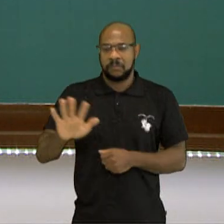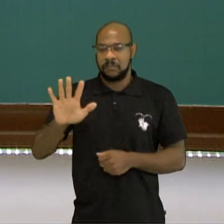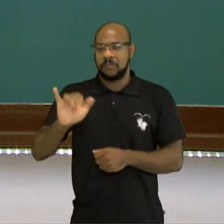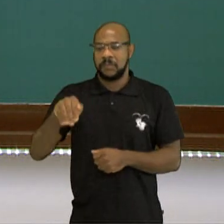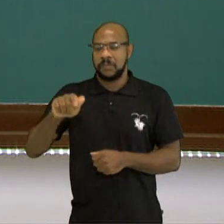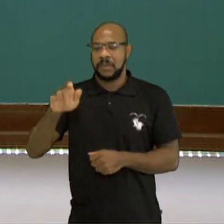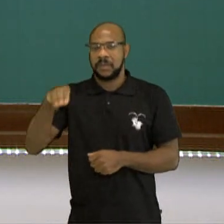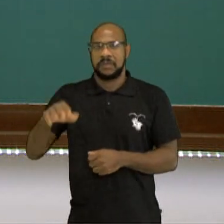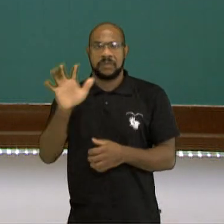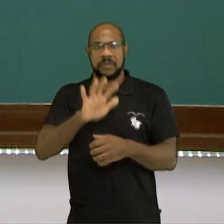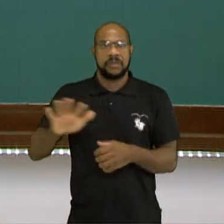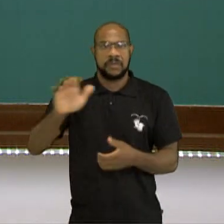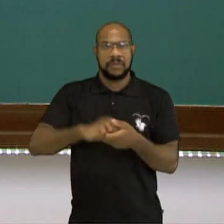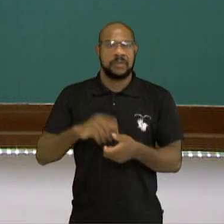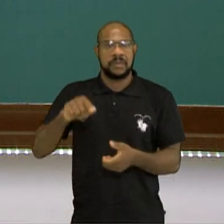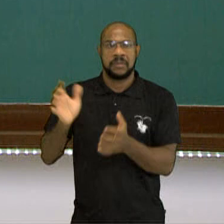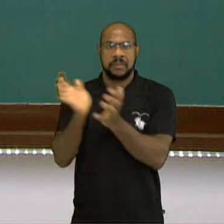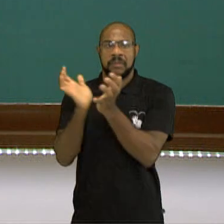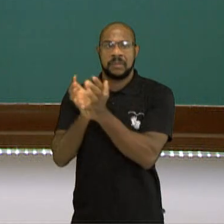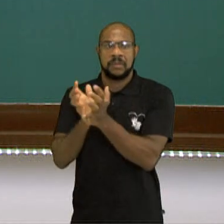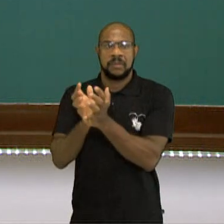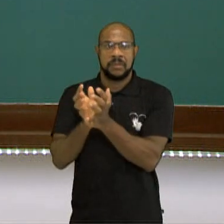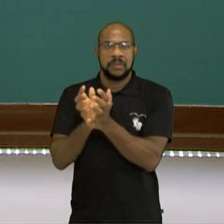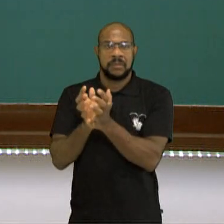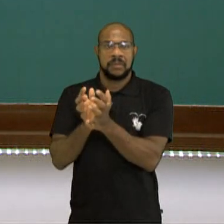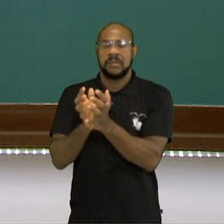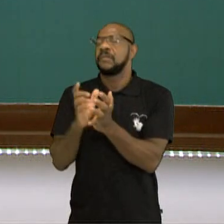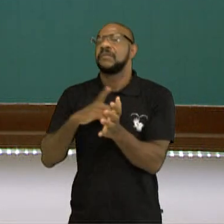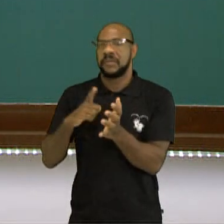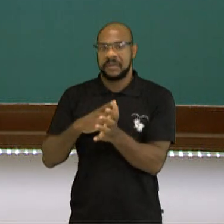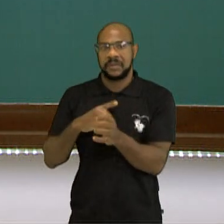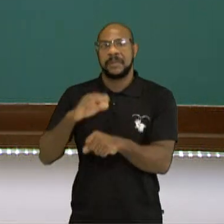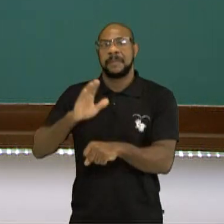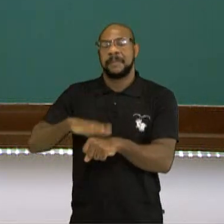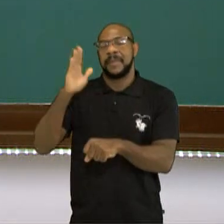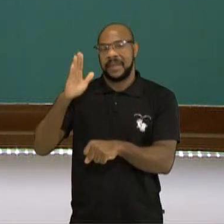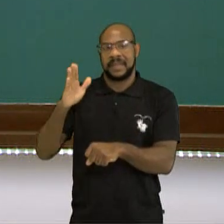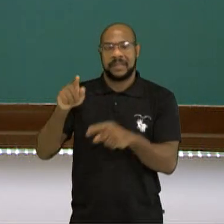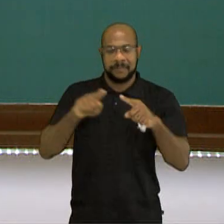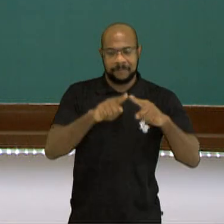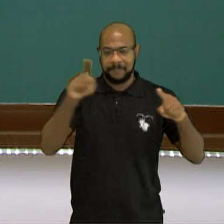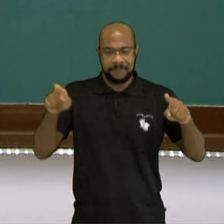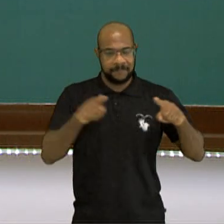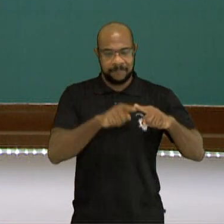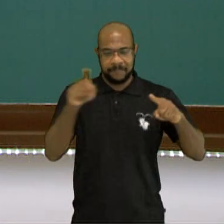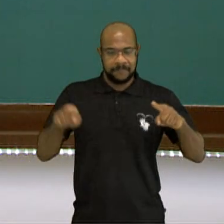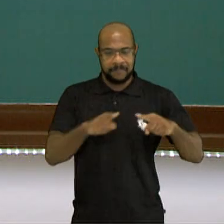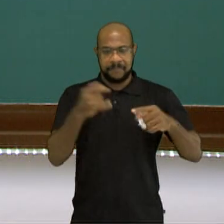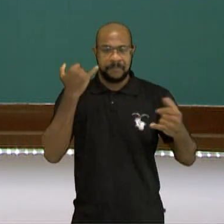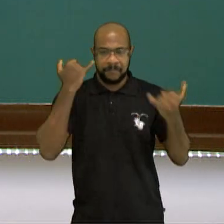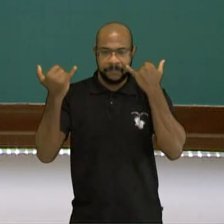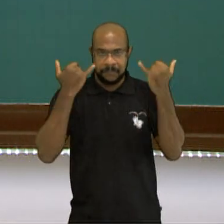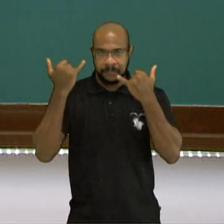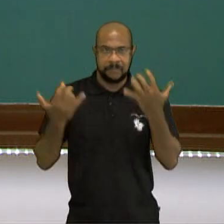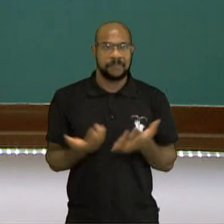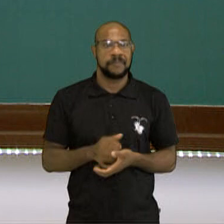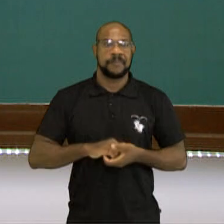Então, este conjunto aqui receberá mais de uma flecha em cada um dos seus elementos. Função